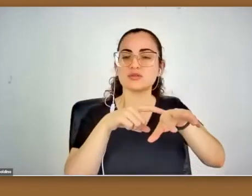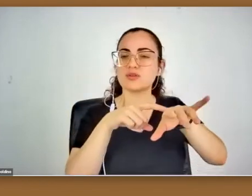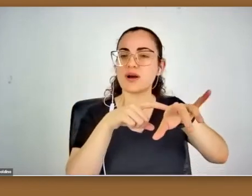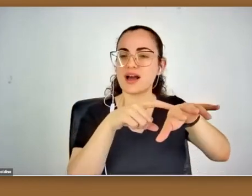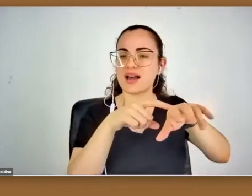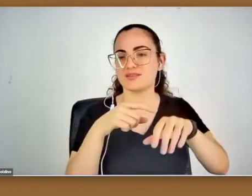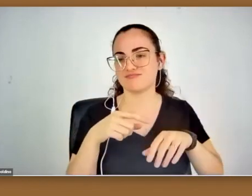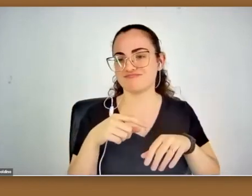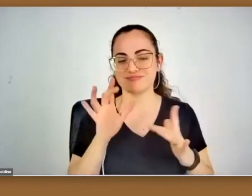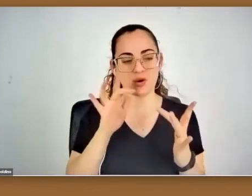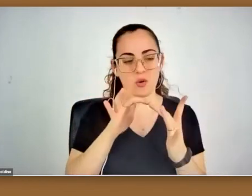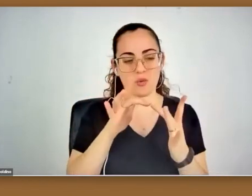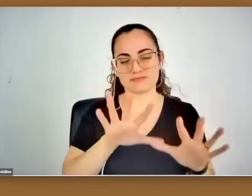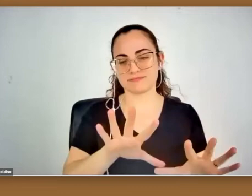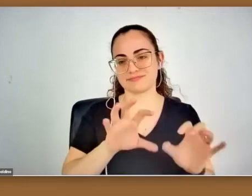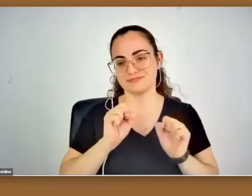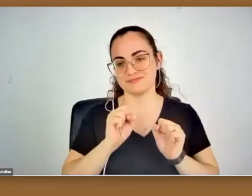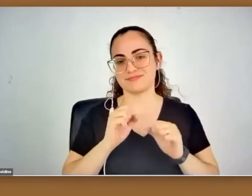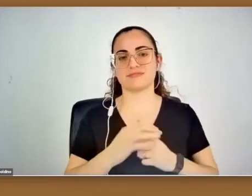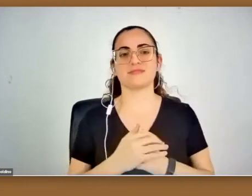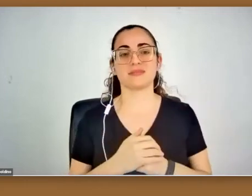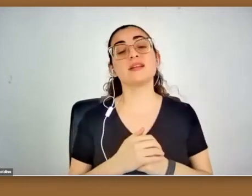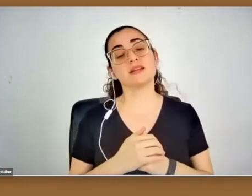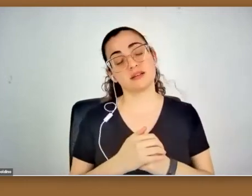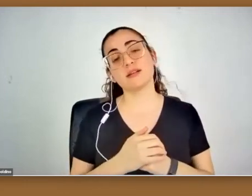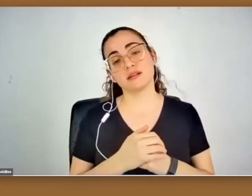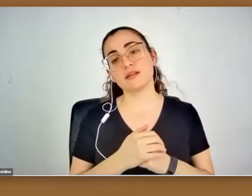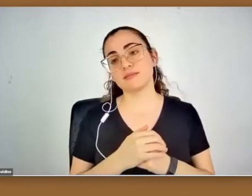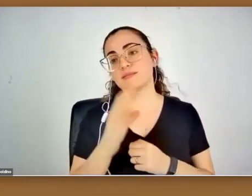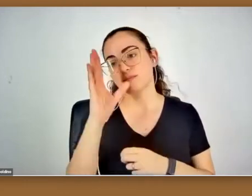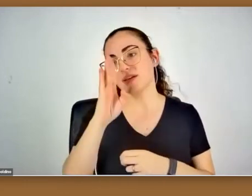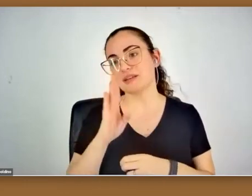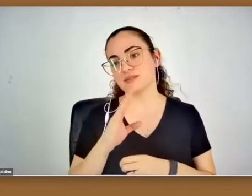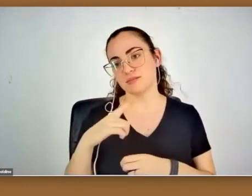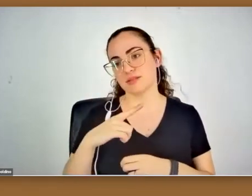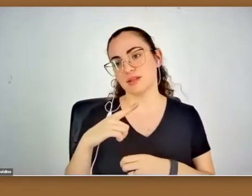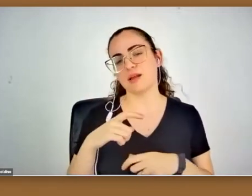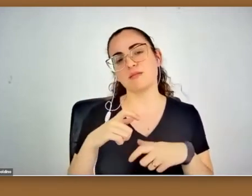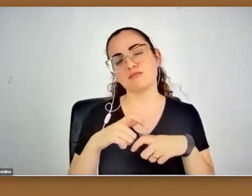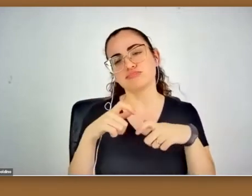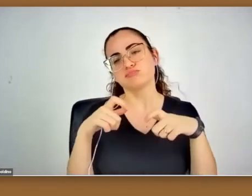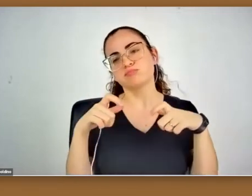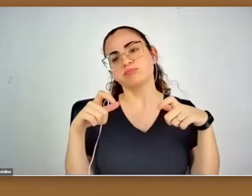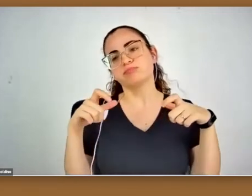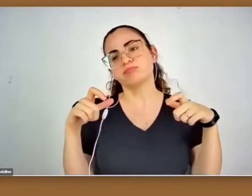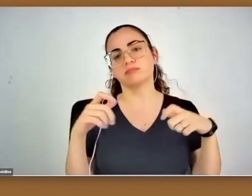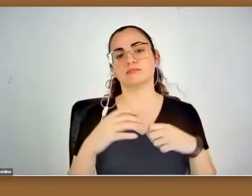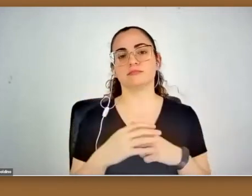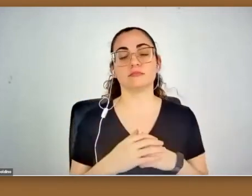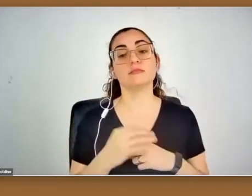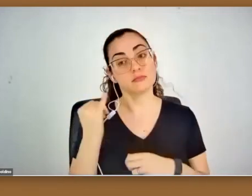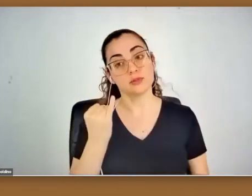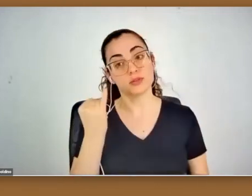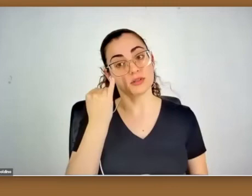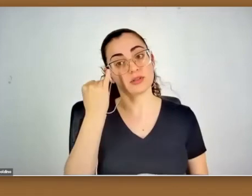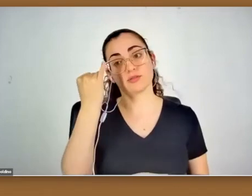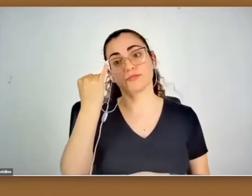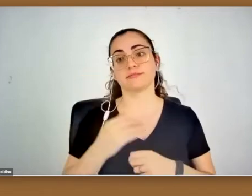tem esses casos acontecendo, né, no Brasil ao longo do tempo. Também extremamente importante,